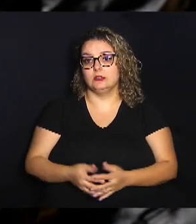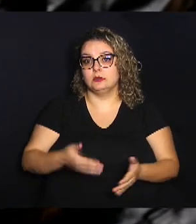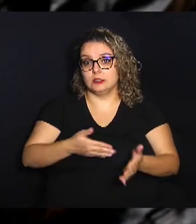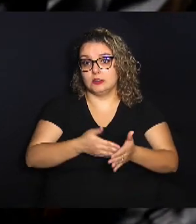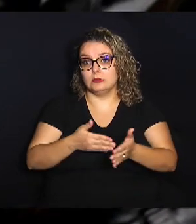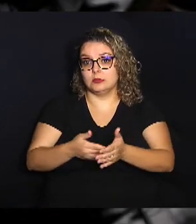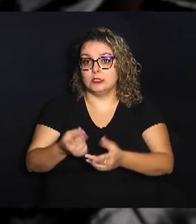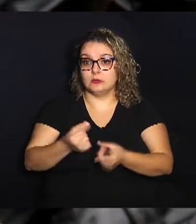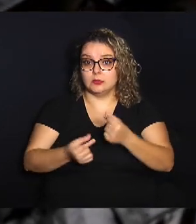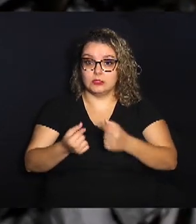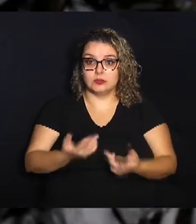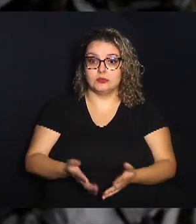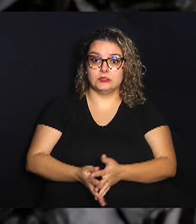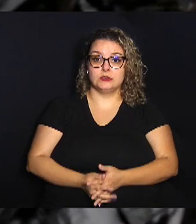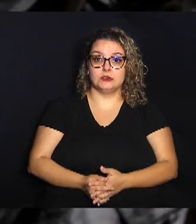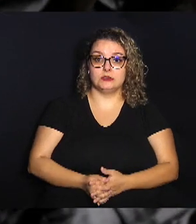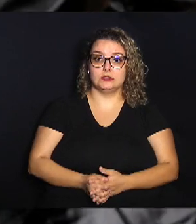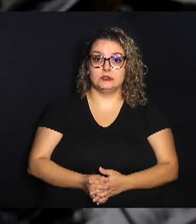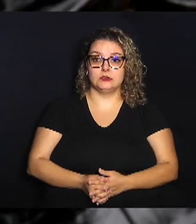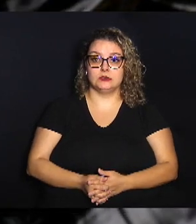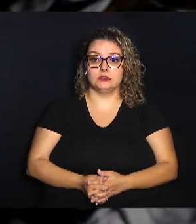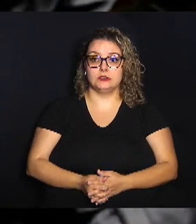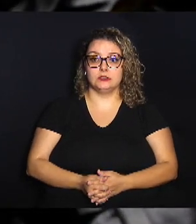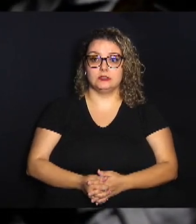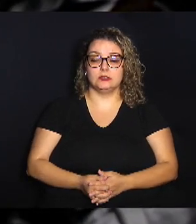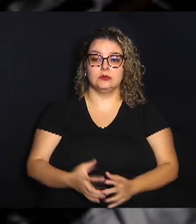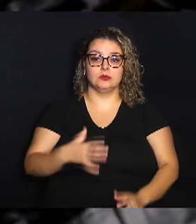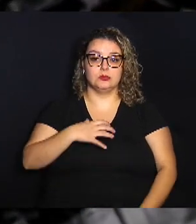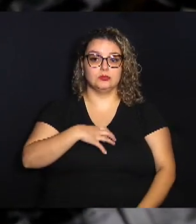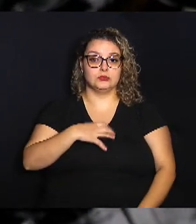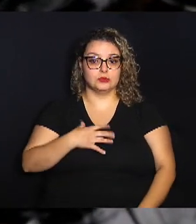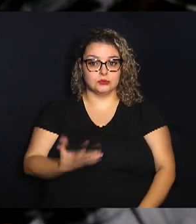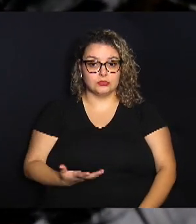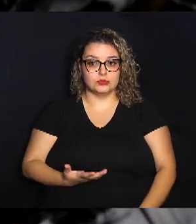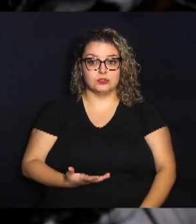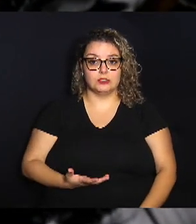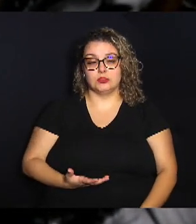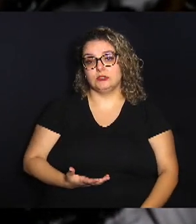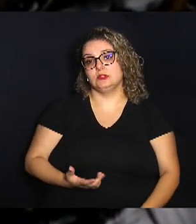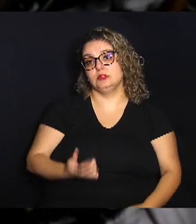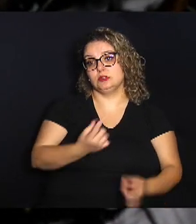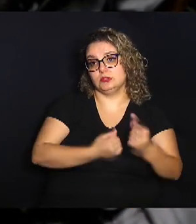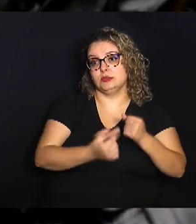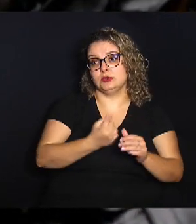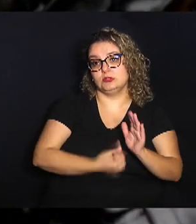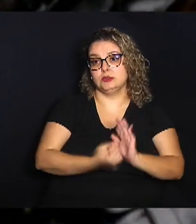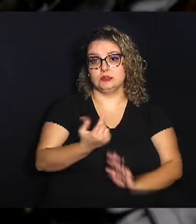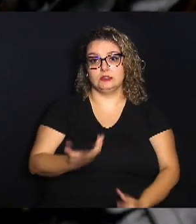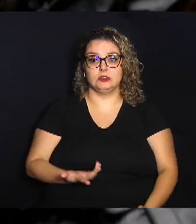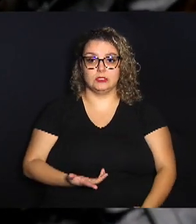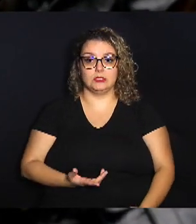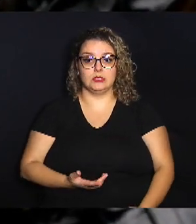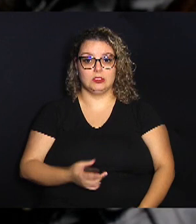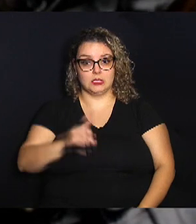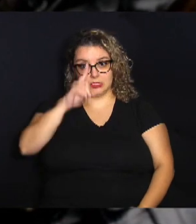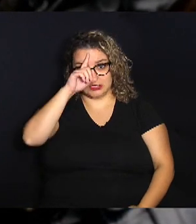financeiras, dentro das suas condições orçamentárias, estabelecer essa condição, ver o